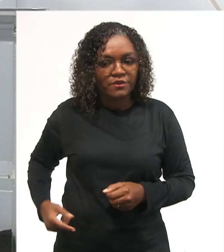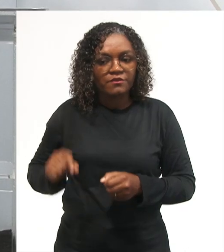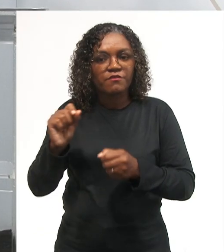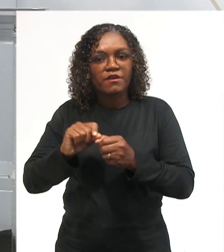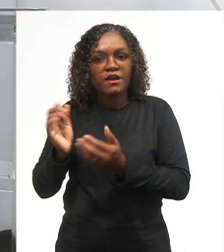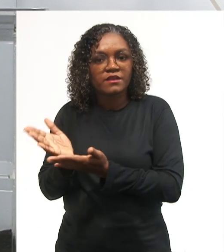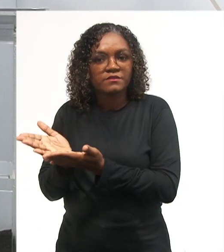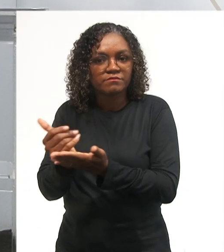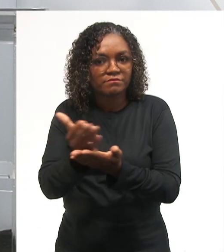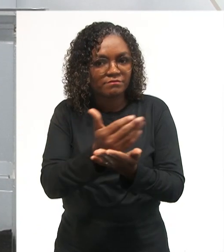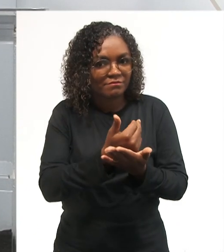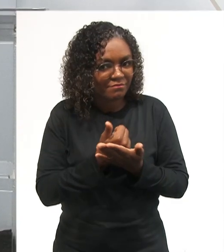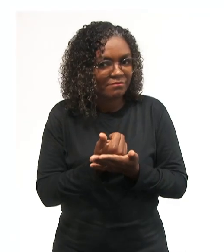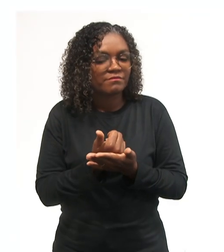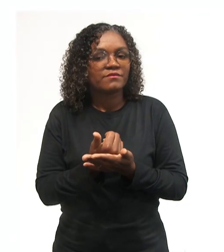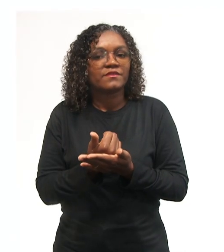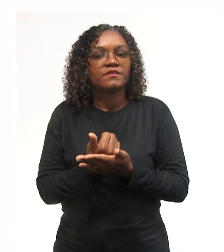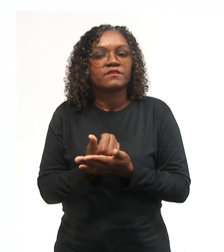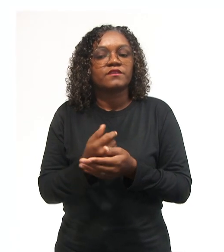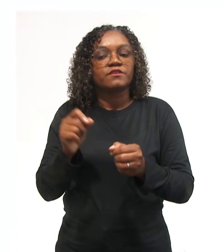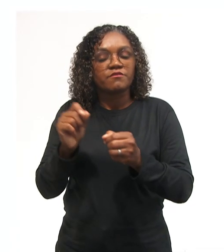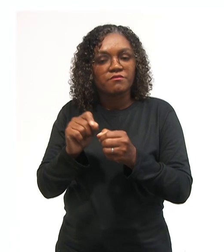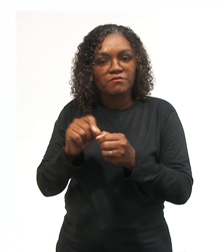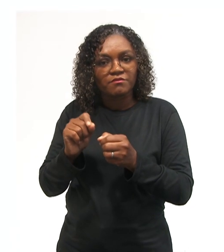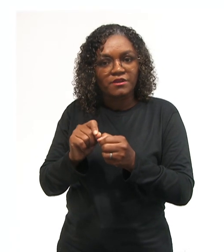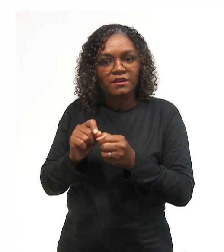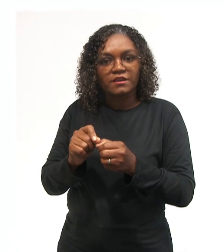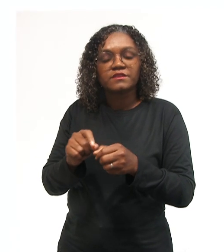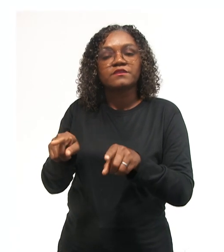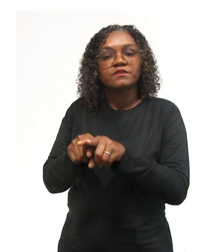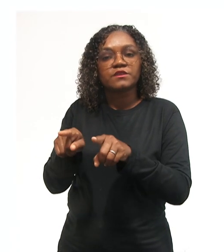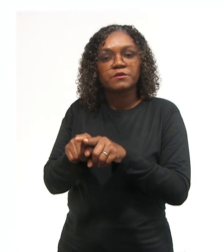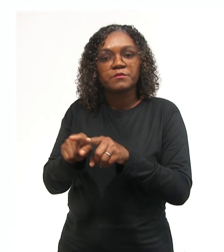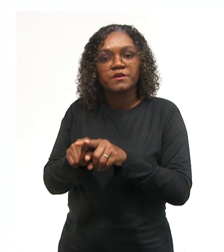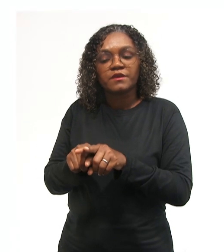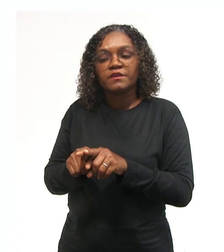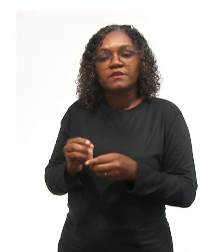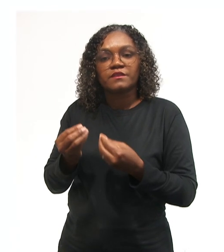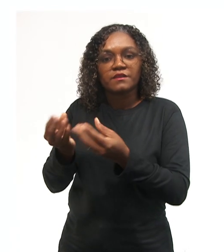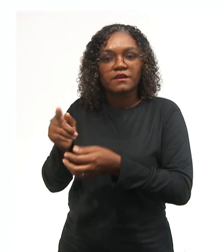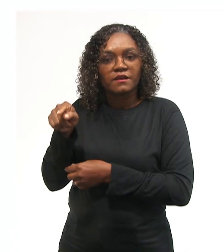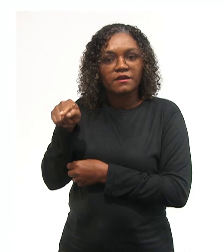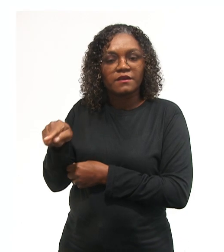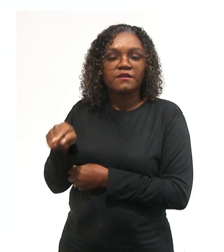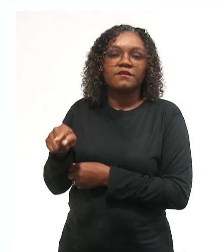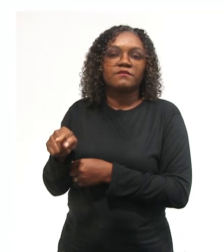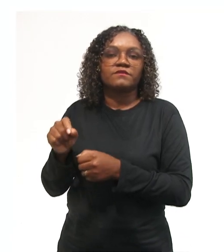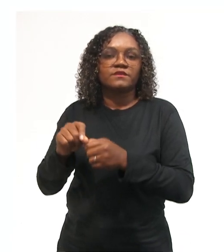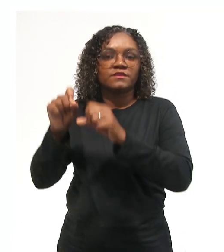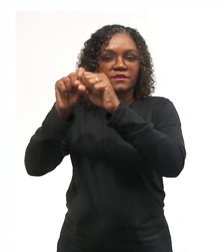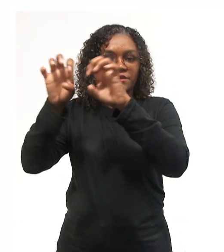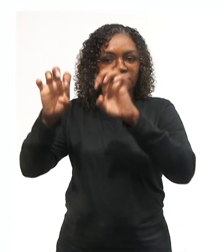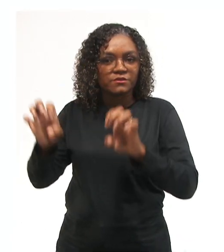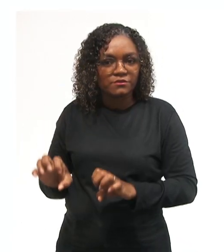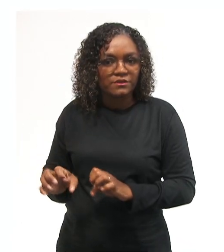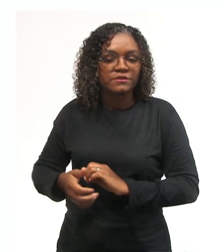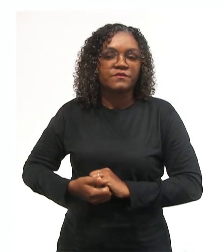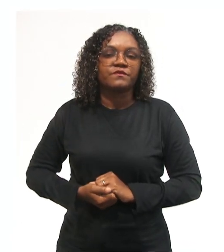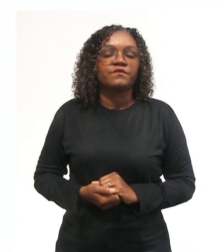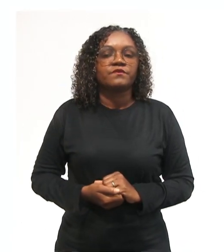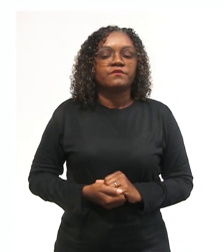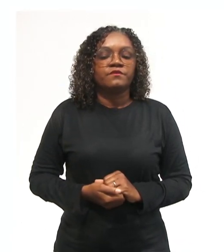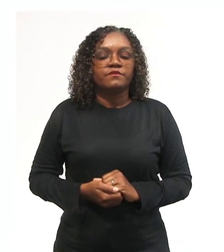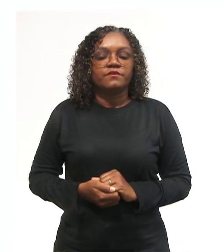com um volume maior de dinheiro e realiza e oportuniza então essas condições, essas estruturas. Então,